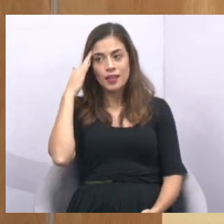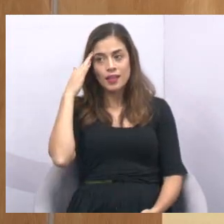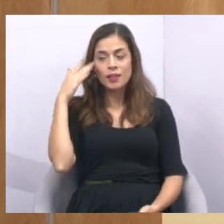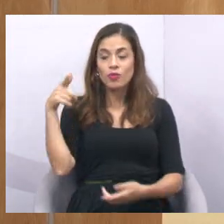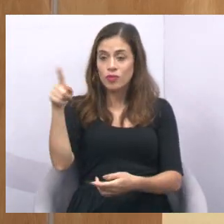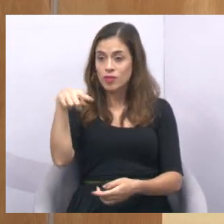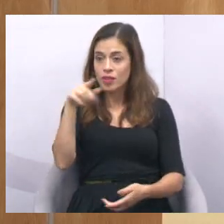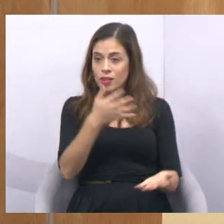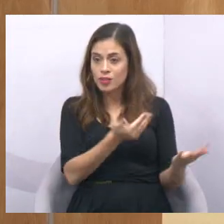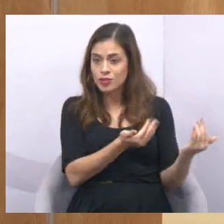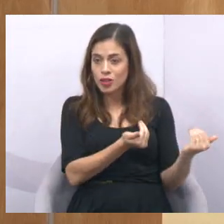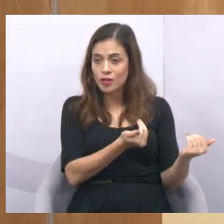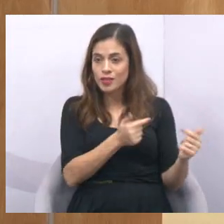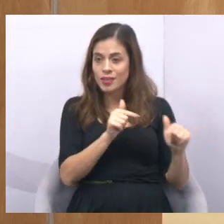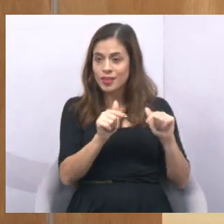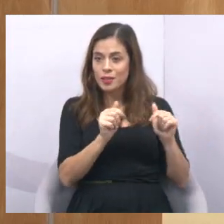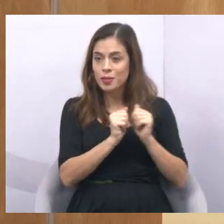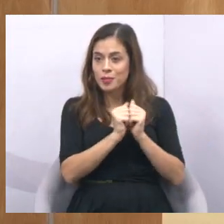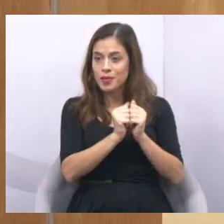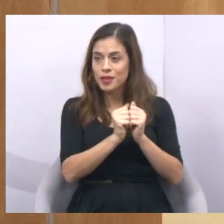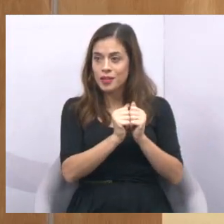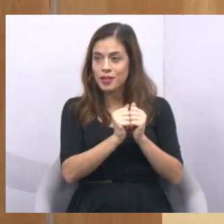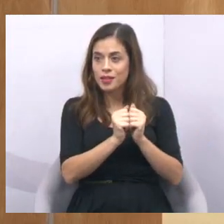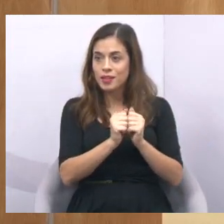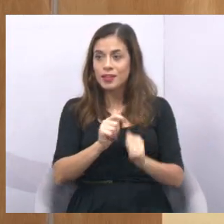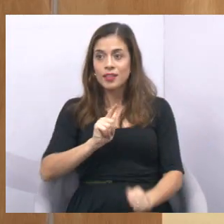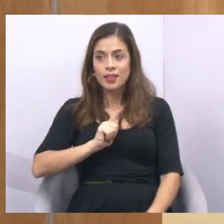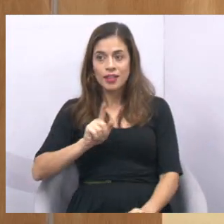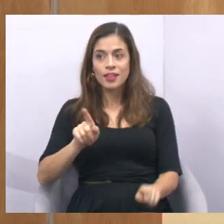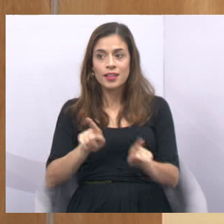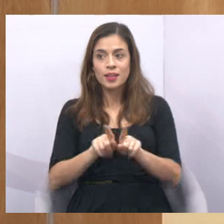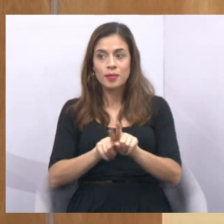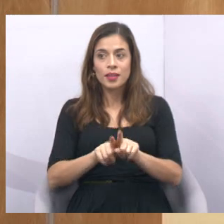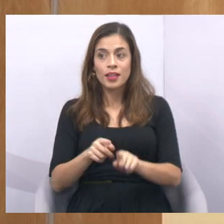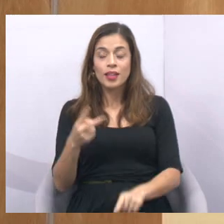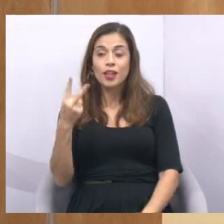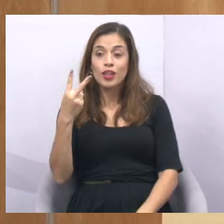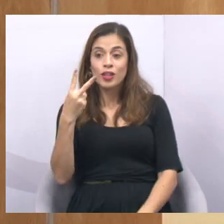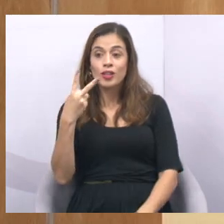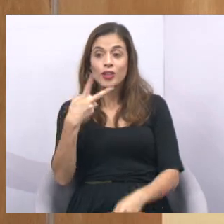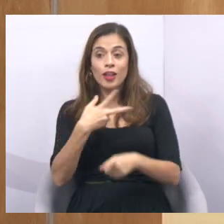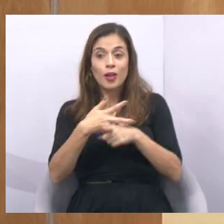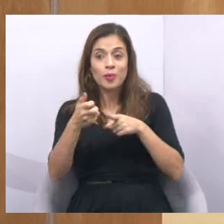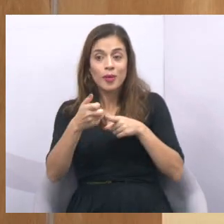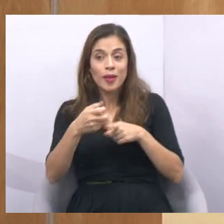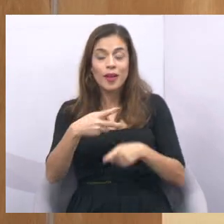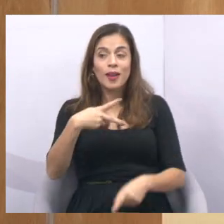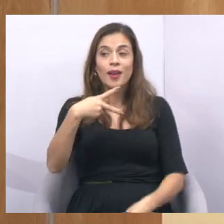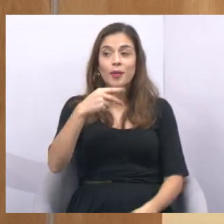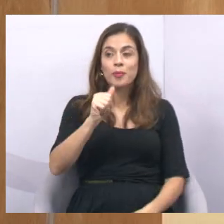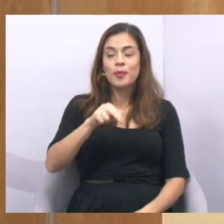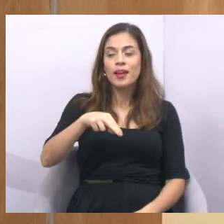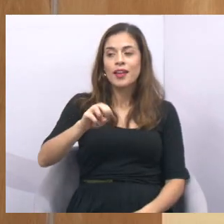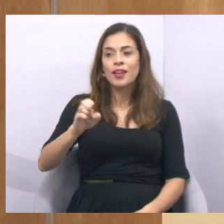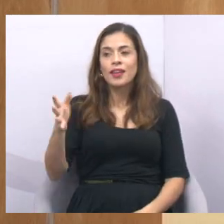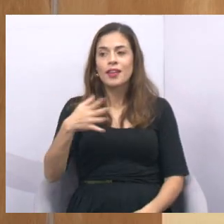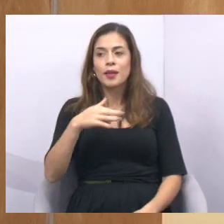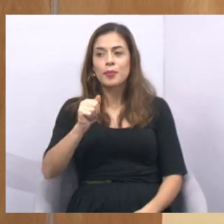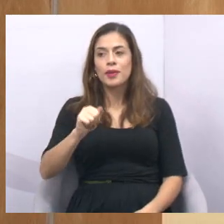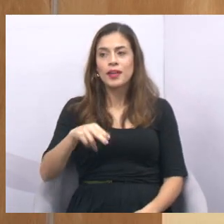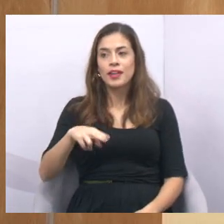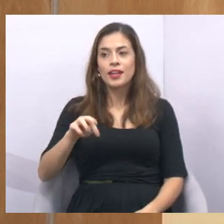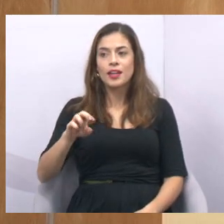mais jovens com quem eu trabalho, nós também temos aqui 2 campeões pan-americanos. Vocês cansam de ouvir as histórias do